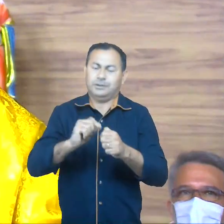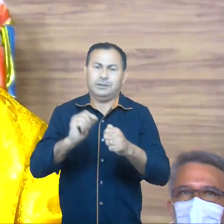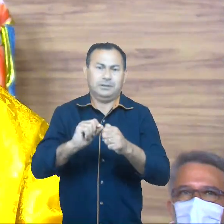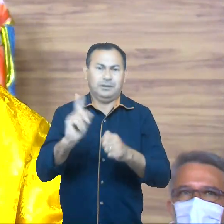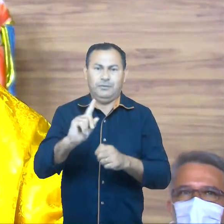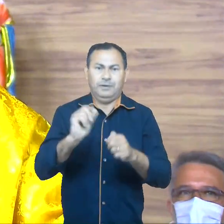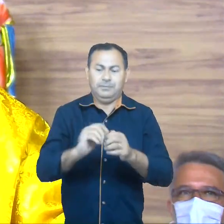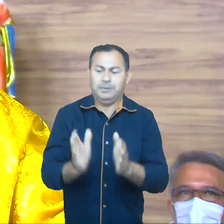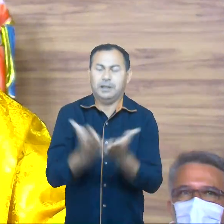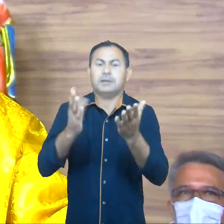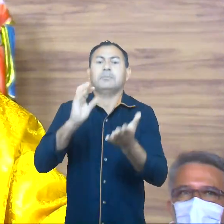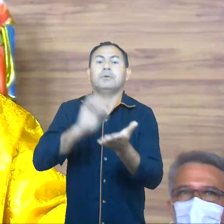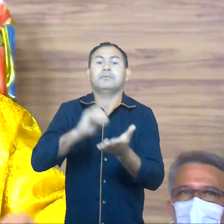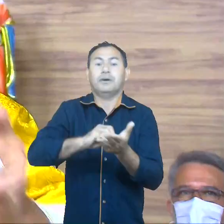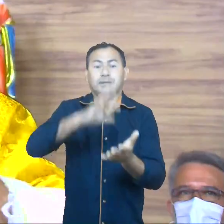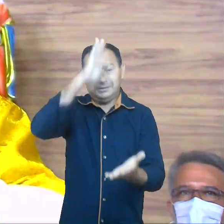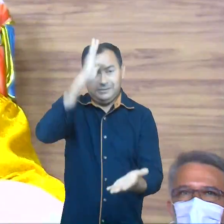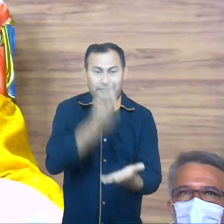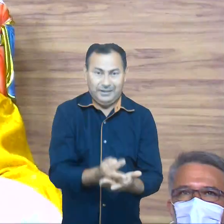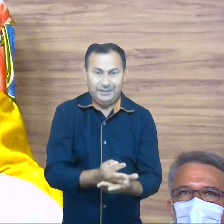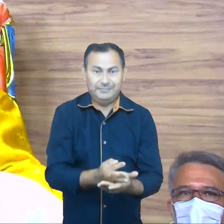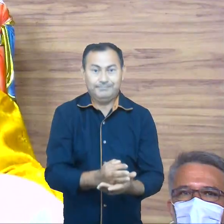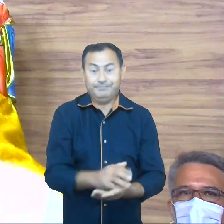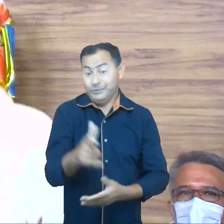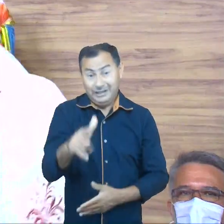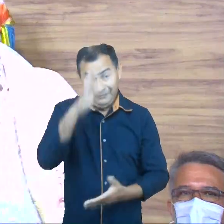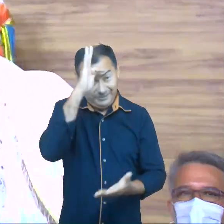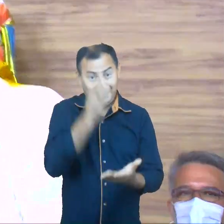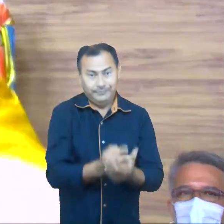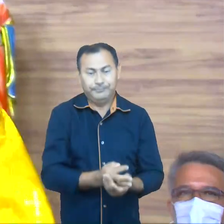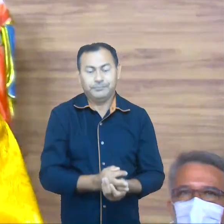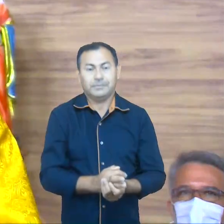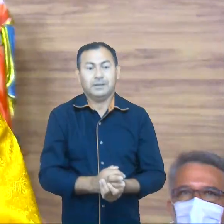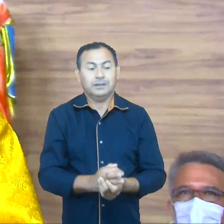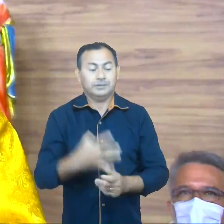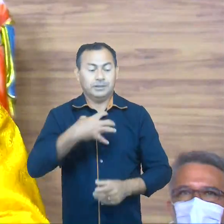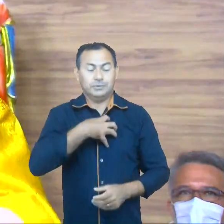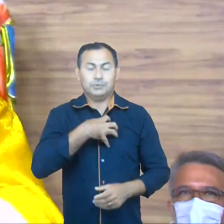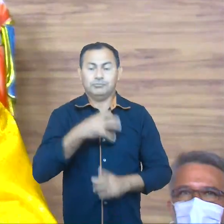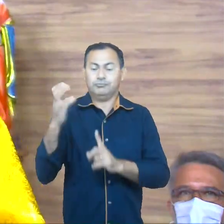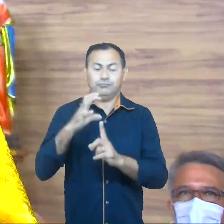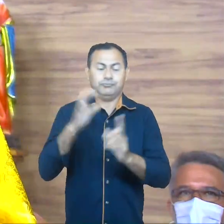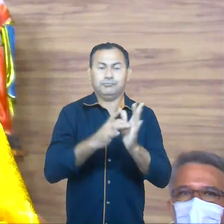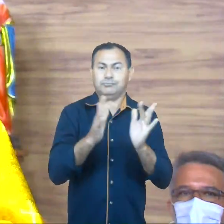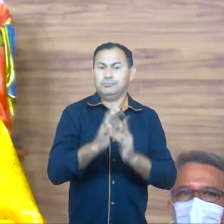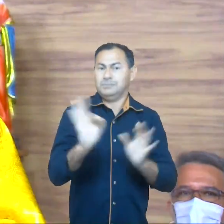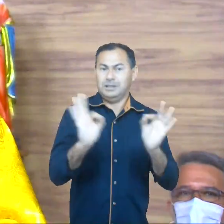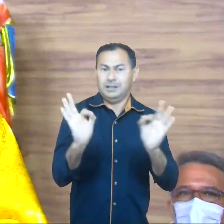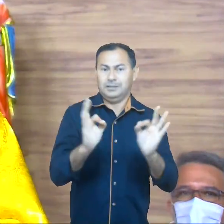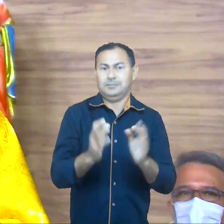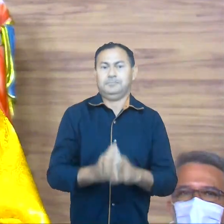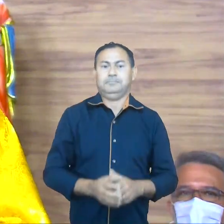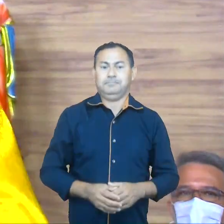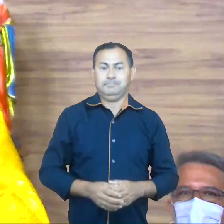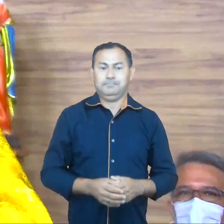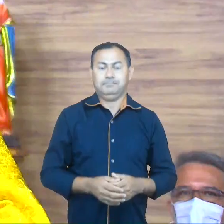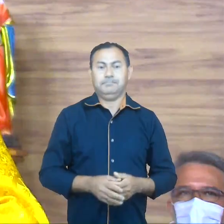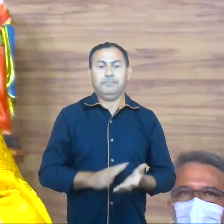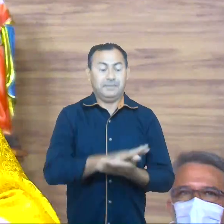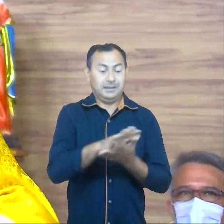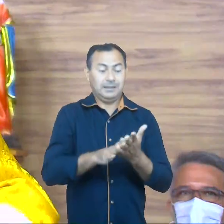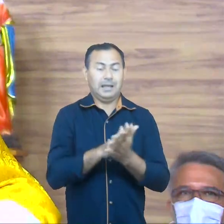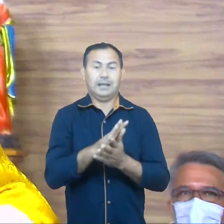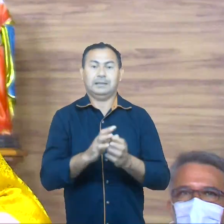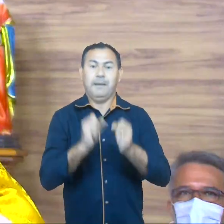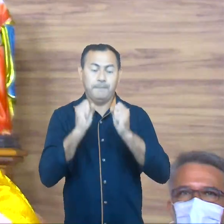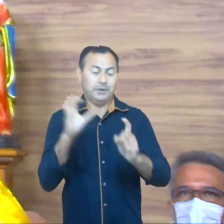falta de fé. Então, isso não afetou Jesus, porque não afeta Jesus. Nada